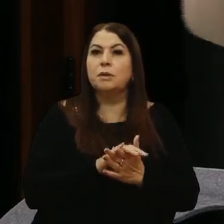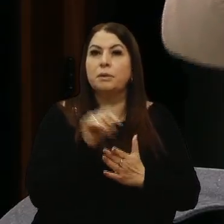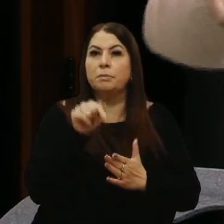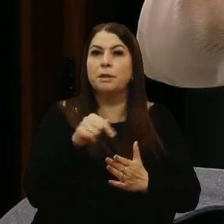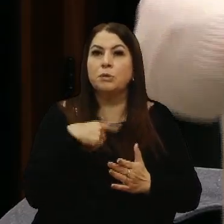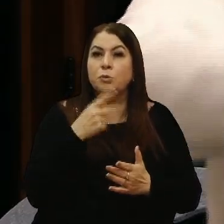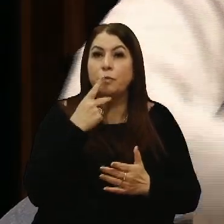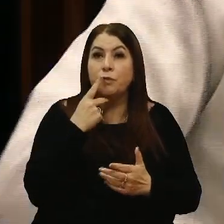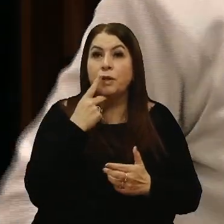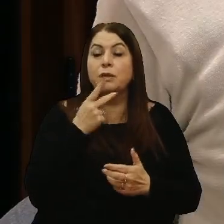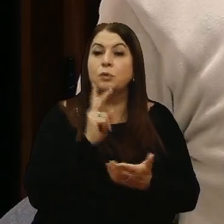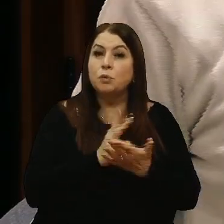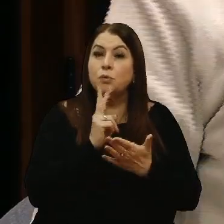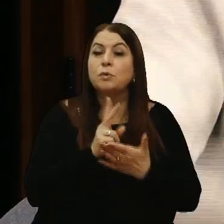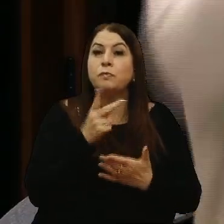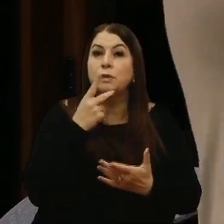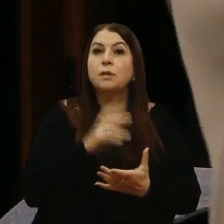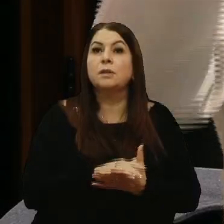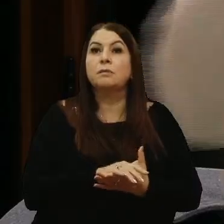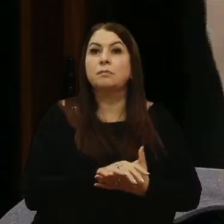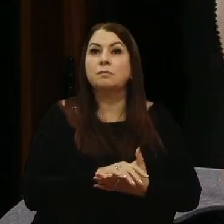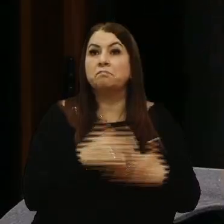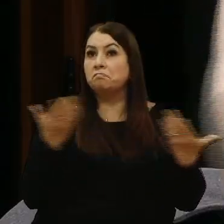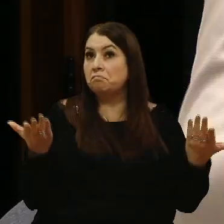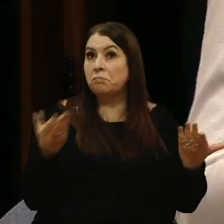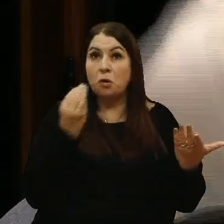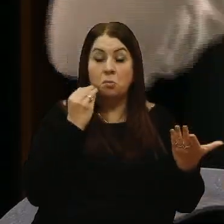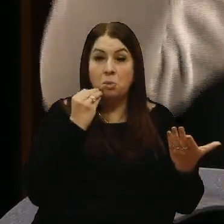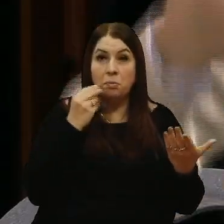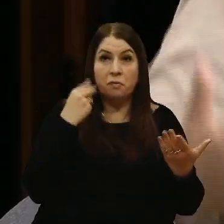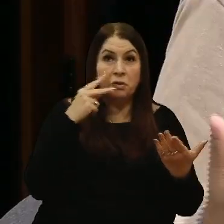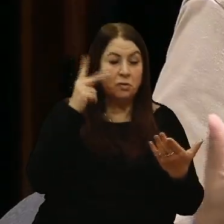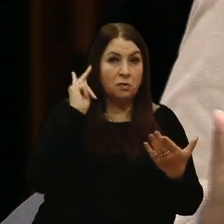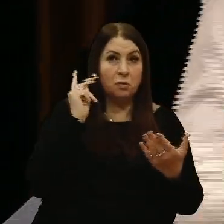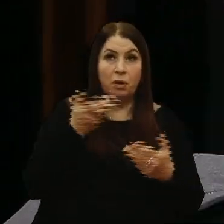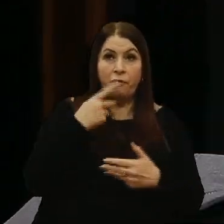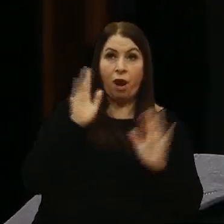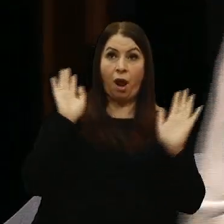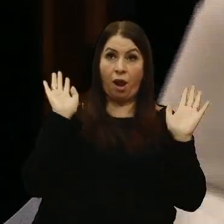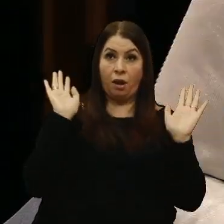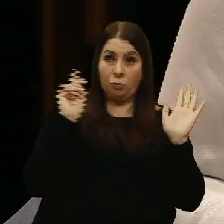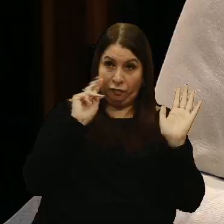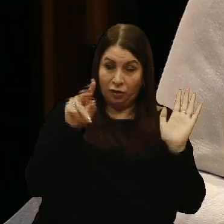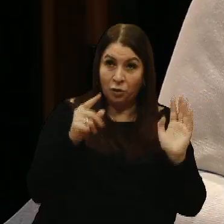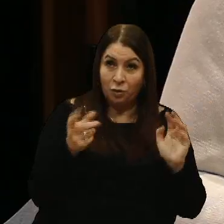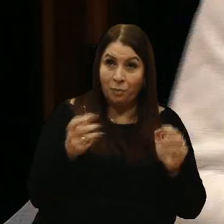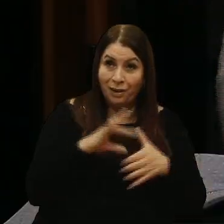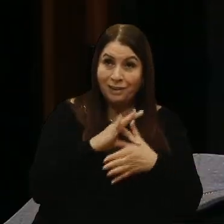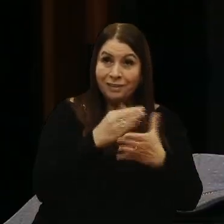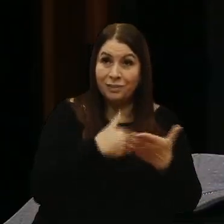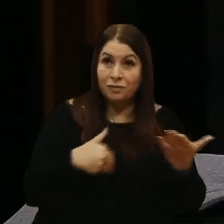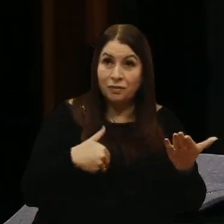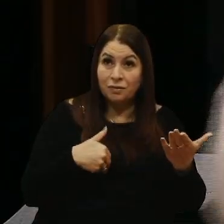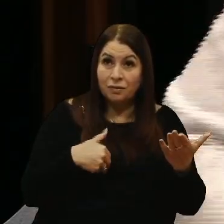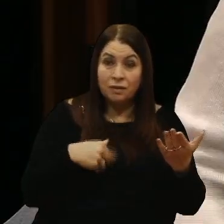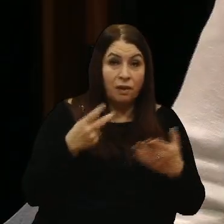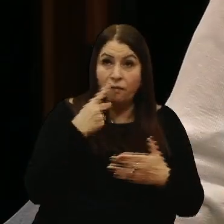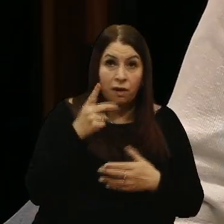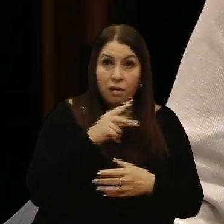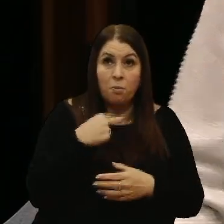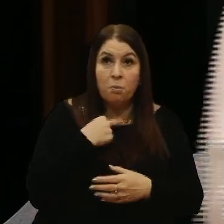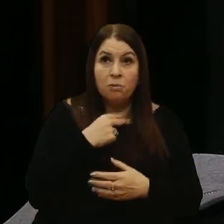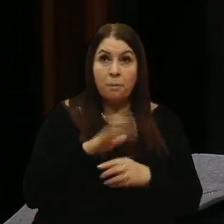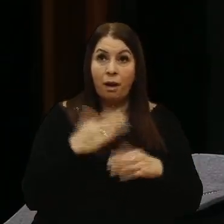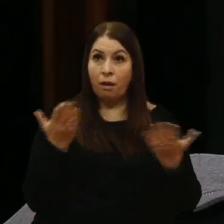eu estou dizendo e vou continuar falando. Porque, óbvio, vereador Iago, não quer nem que a gente fale. O senhor viu como é que é a liderança do governo? Nem falar nós